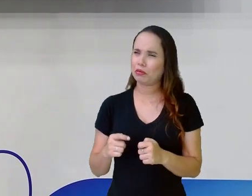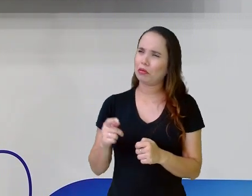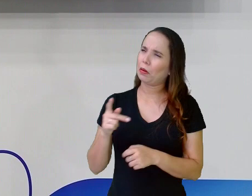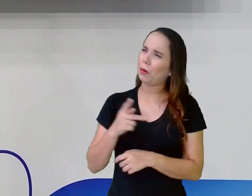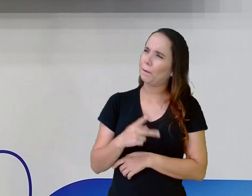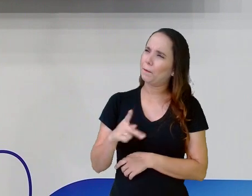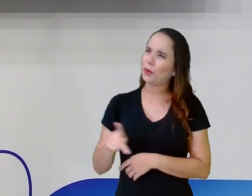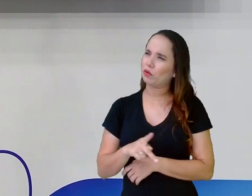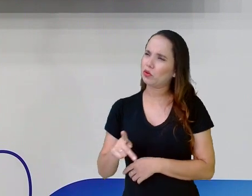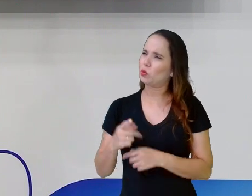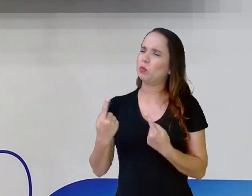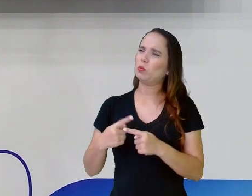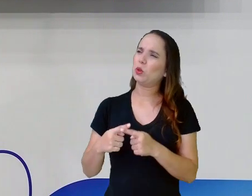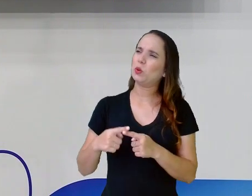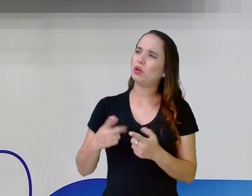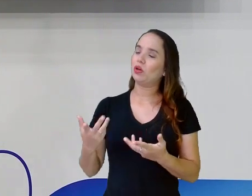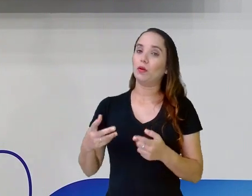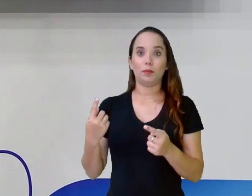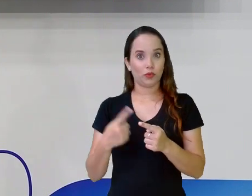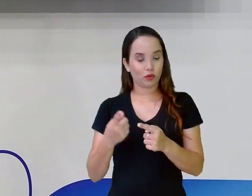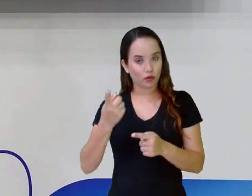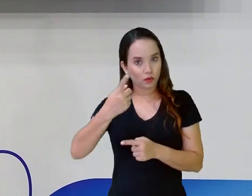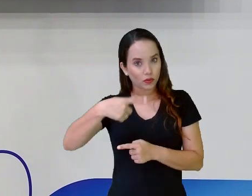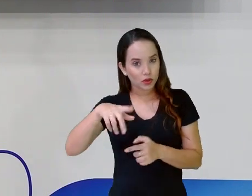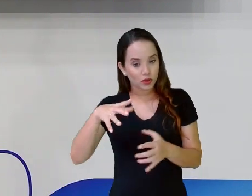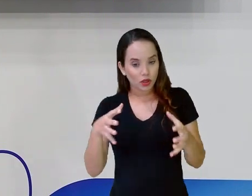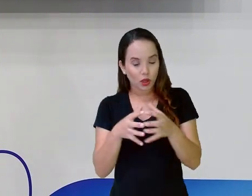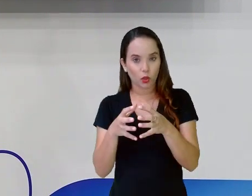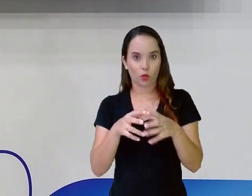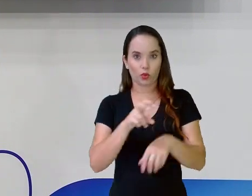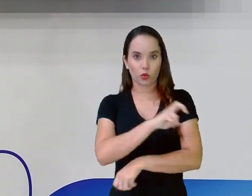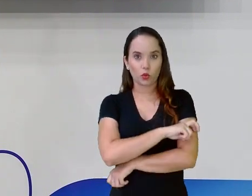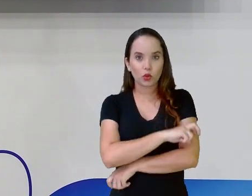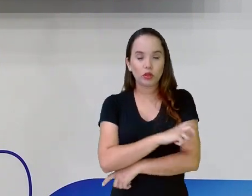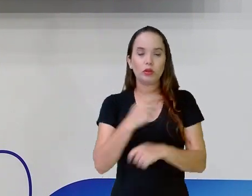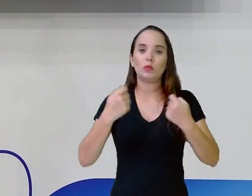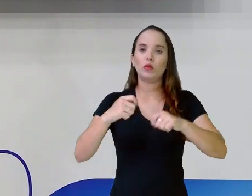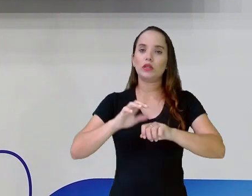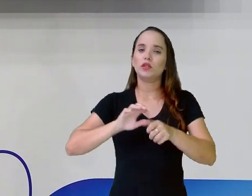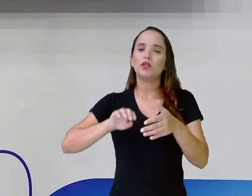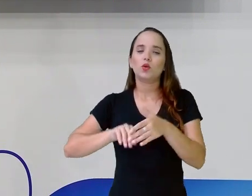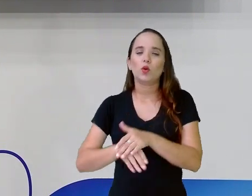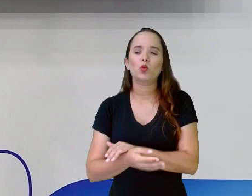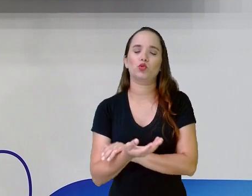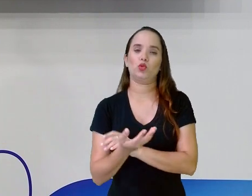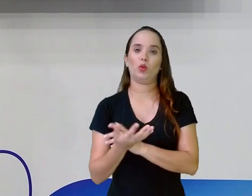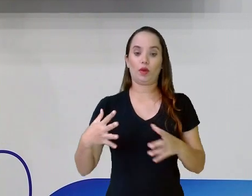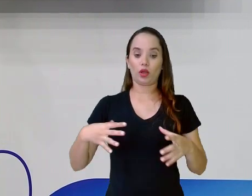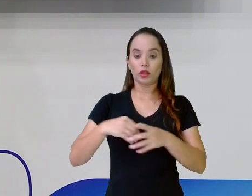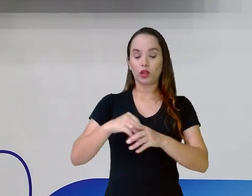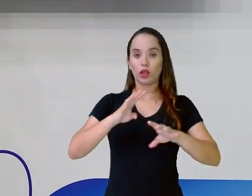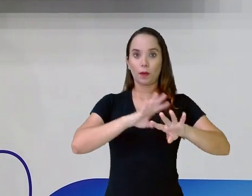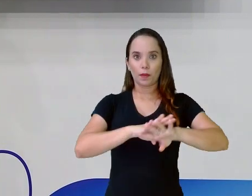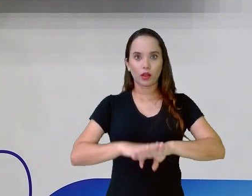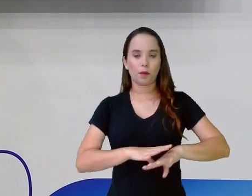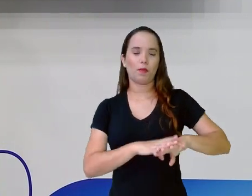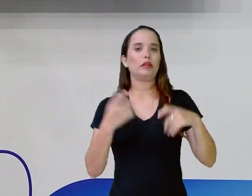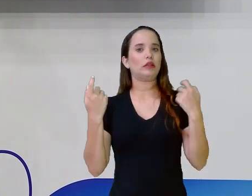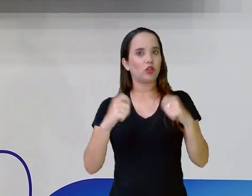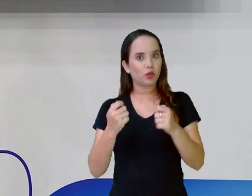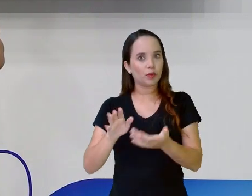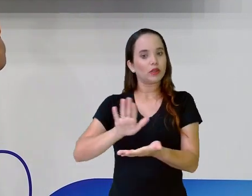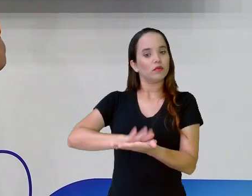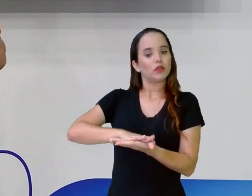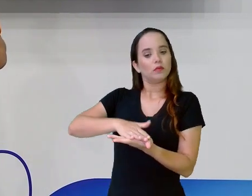acostumar que nos problemas matemáticos a gente precisa fazer a interpretação. E quando nessa interpretação